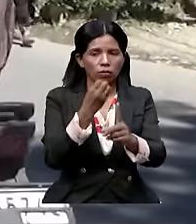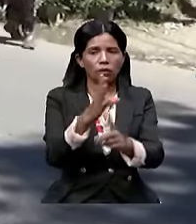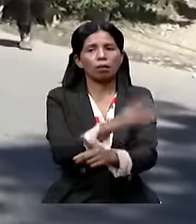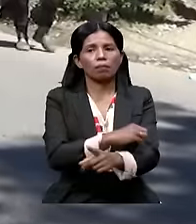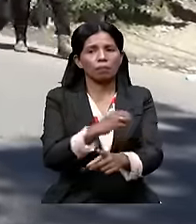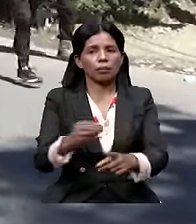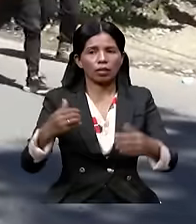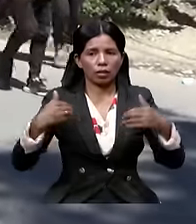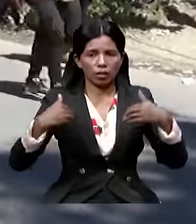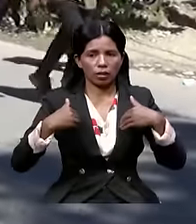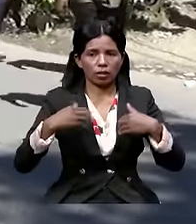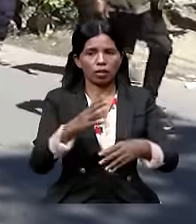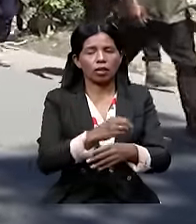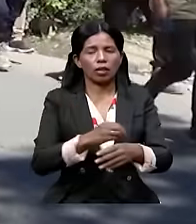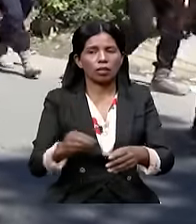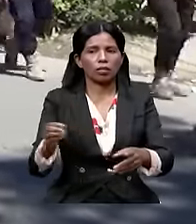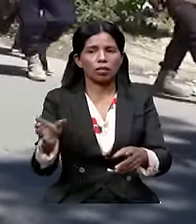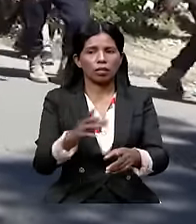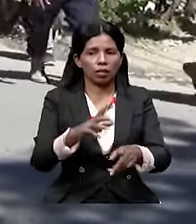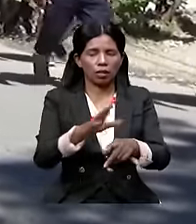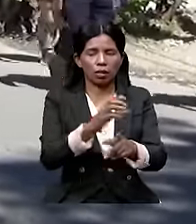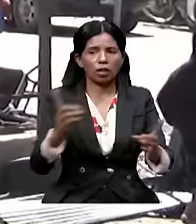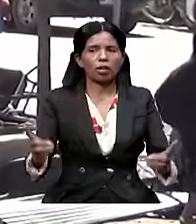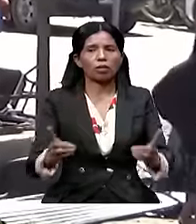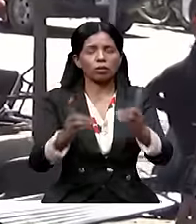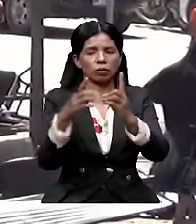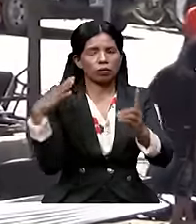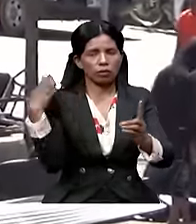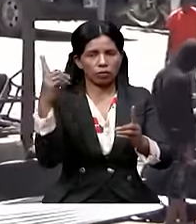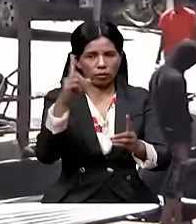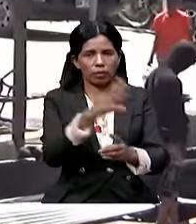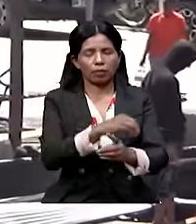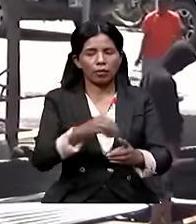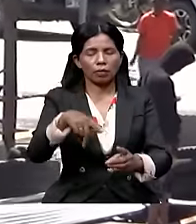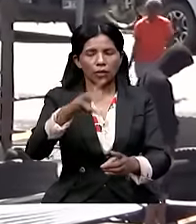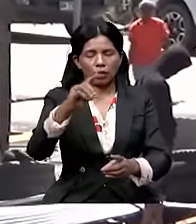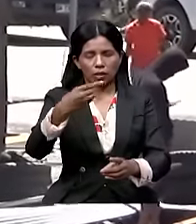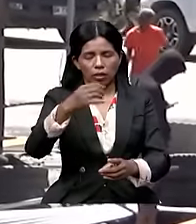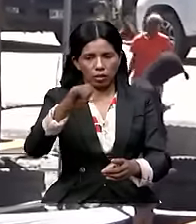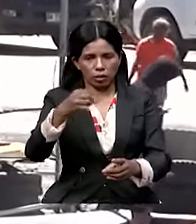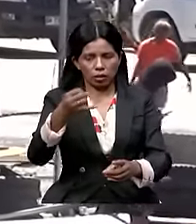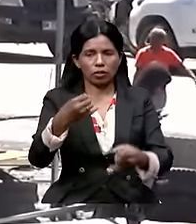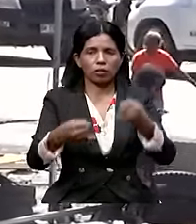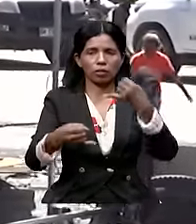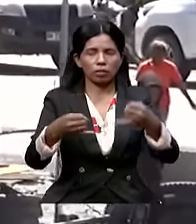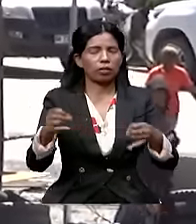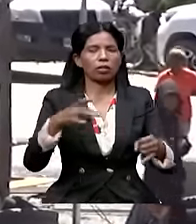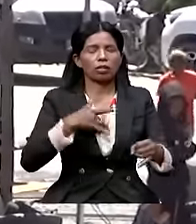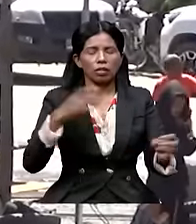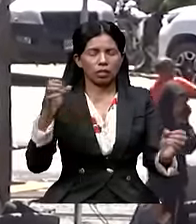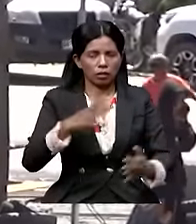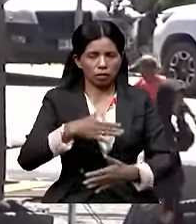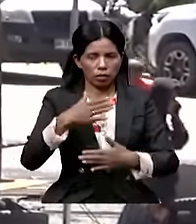no né, moço agressão física, se escolto Sira, a soro jovem refere. Nune providoria direitos humanos na justiça lamenta o acto